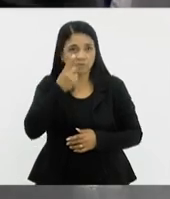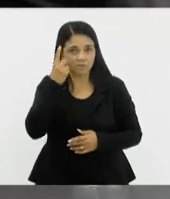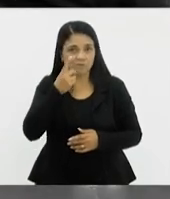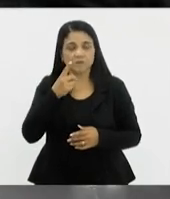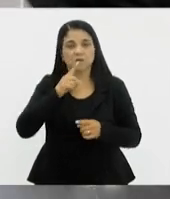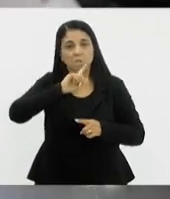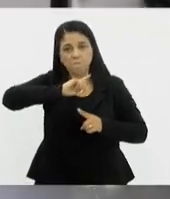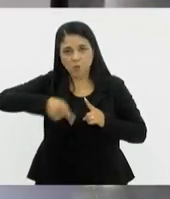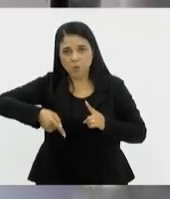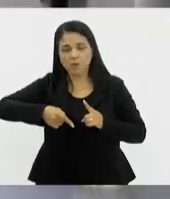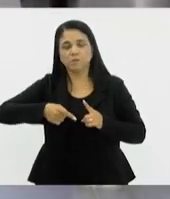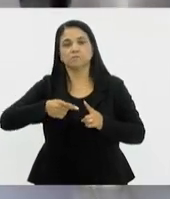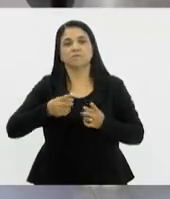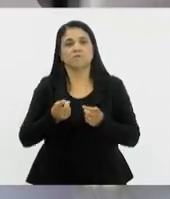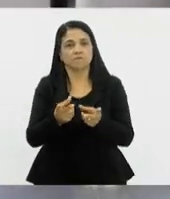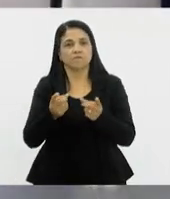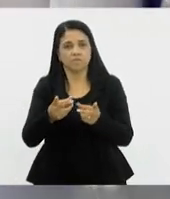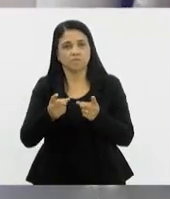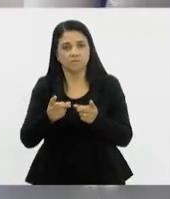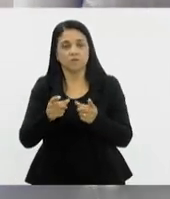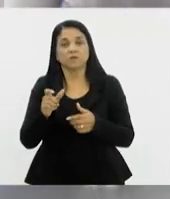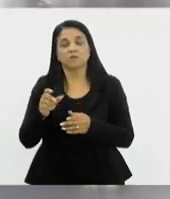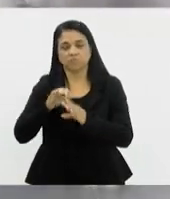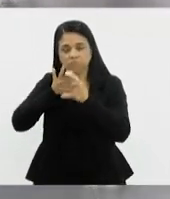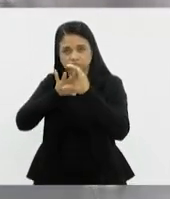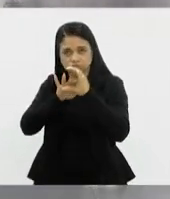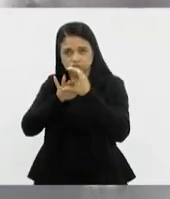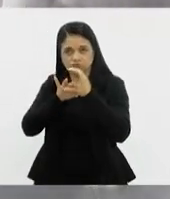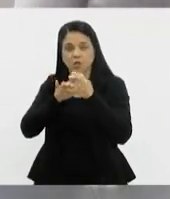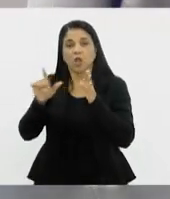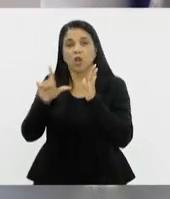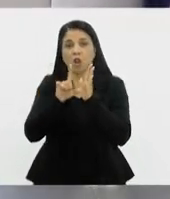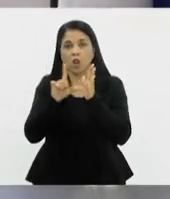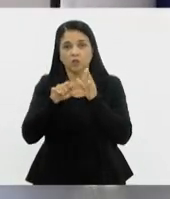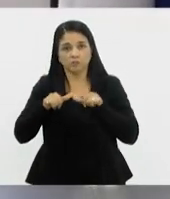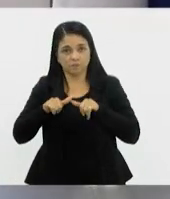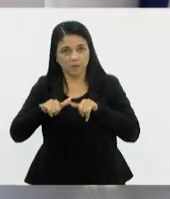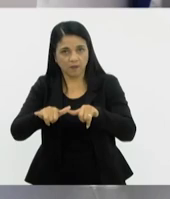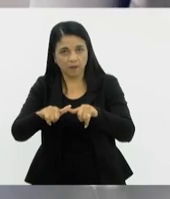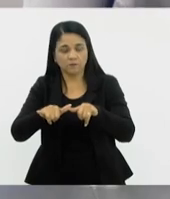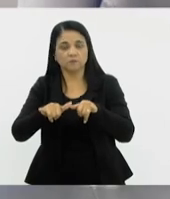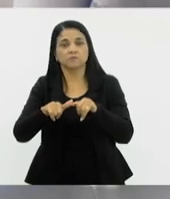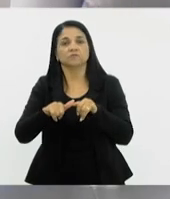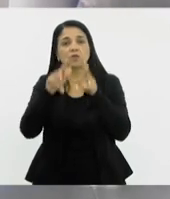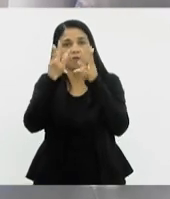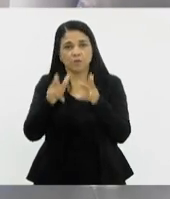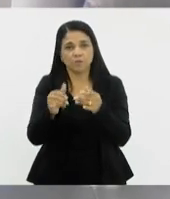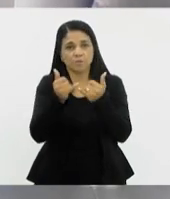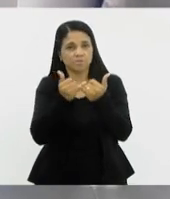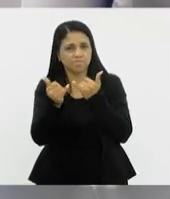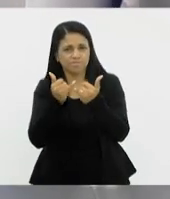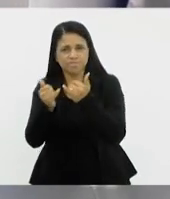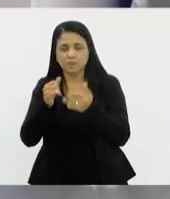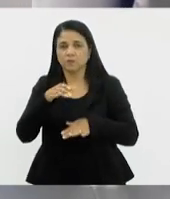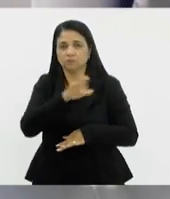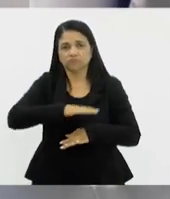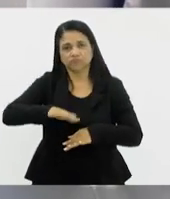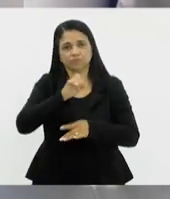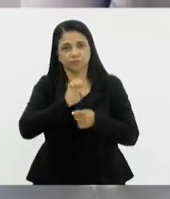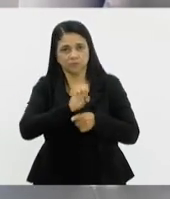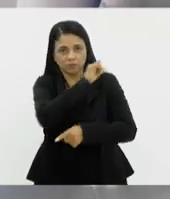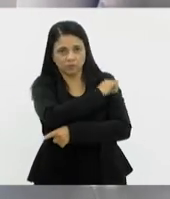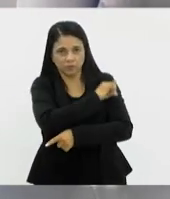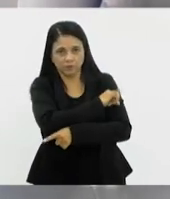mercadorias exclusivamente através de QR Code em lojas, mercados e estabelecimentos similares no âmbito do Estado do Rio de Janeiro e dá outras